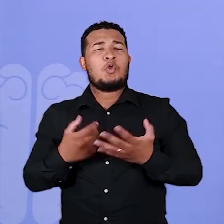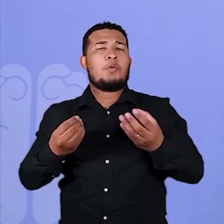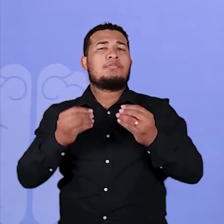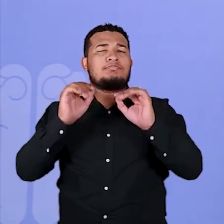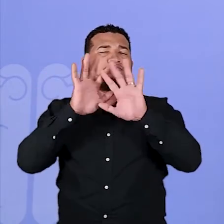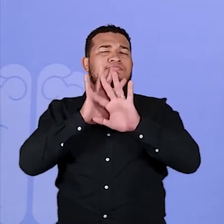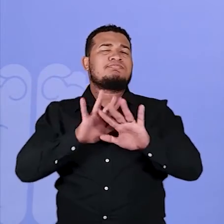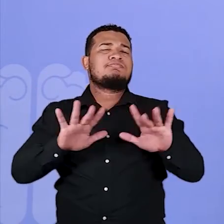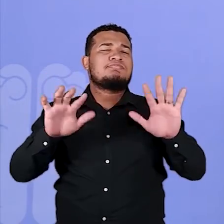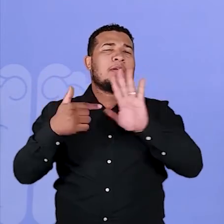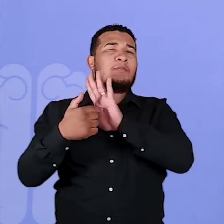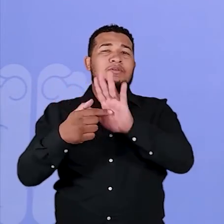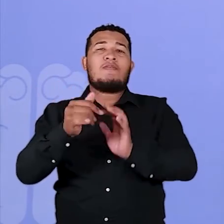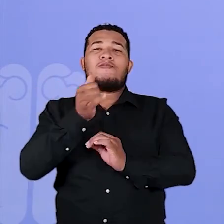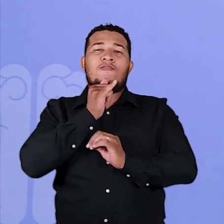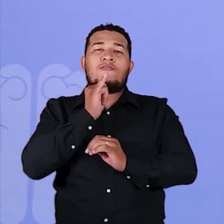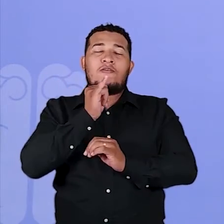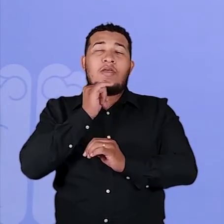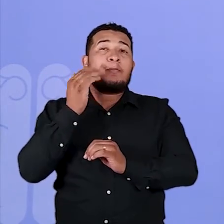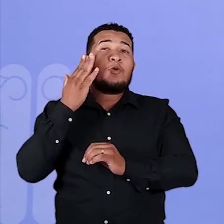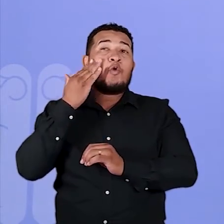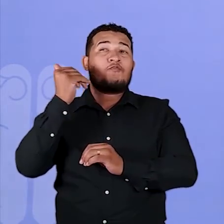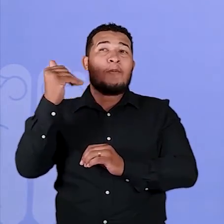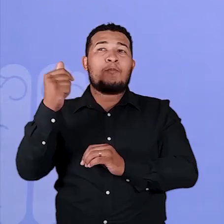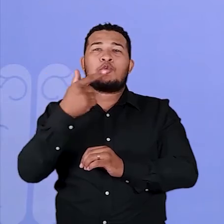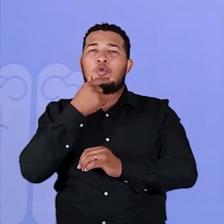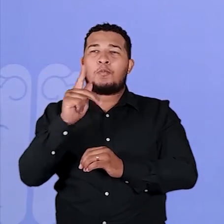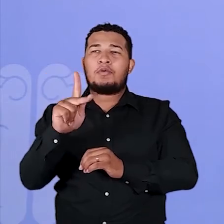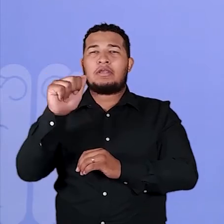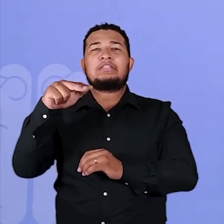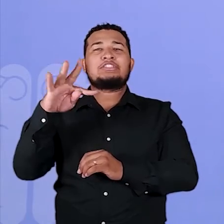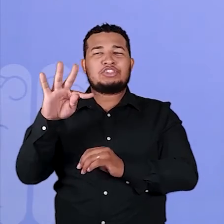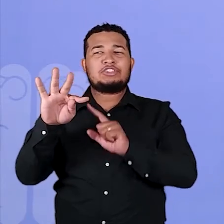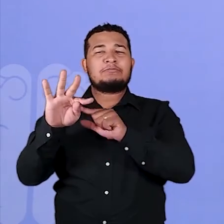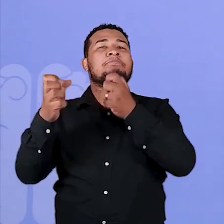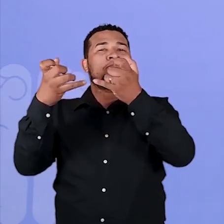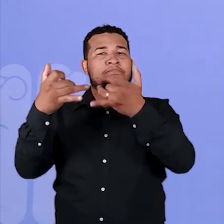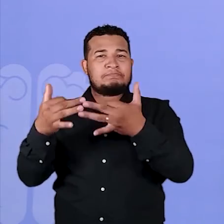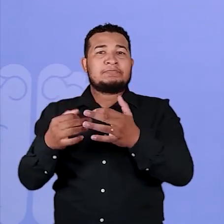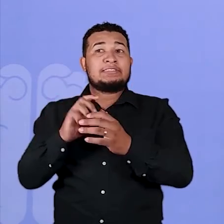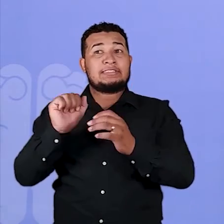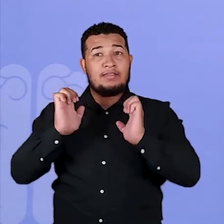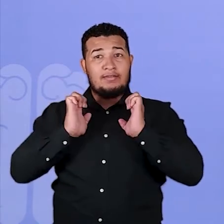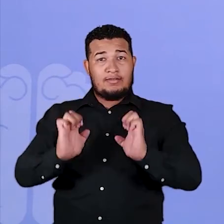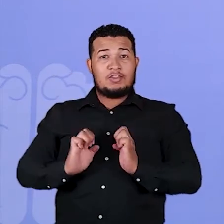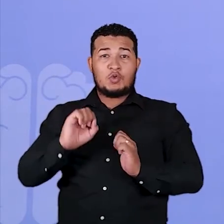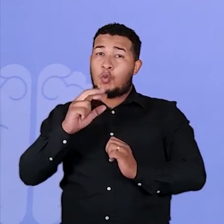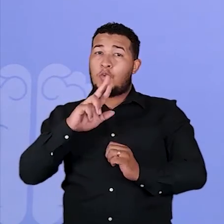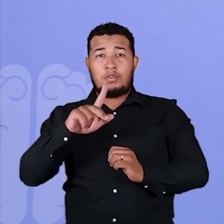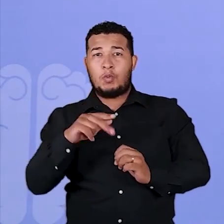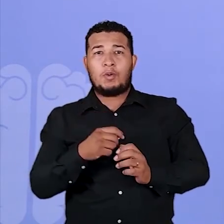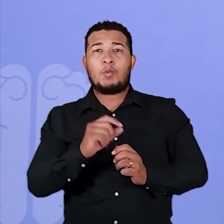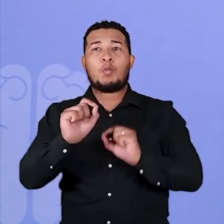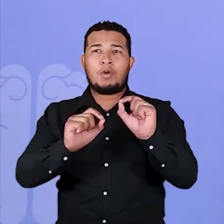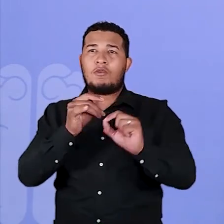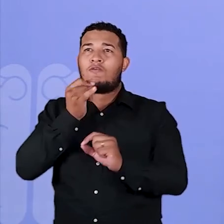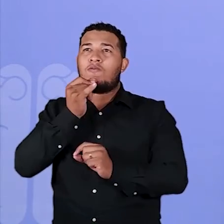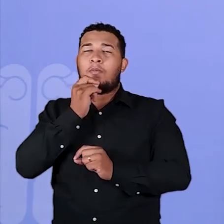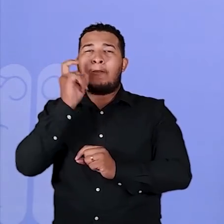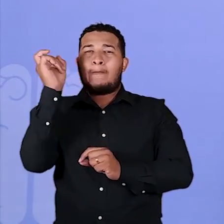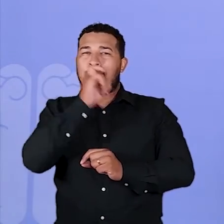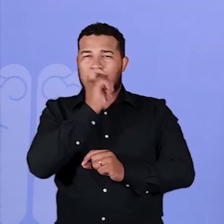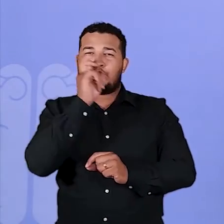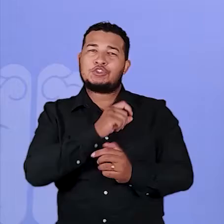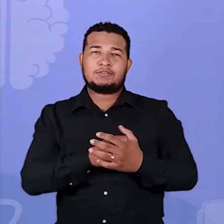Vamos ilustrar com um exemplo famoso do Kant. Vamos tentar pensar se é ético, por exemplo, contar